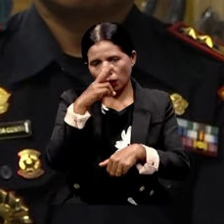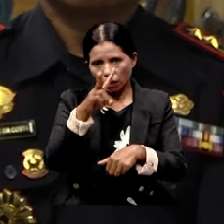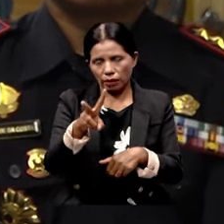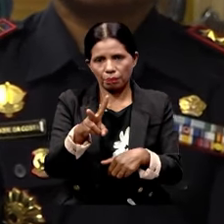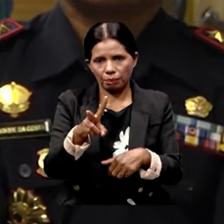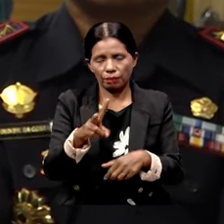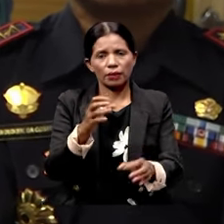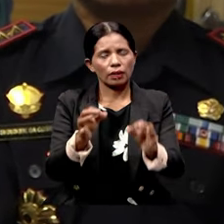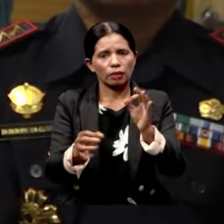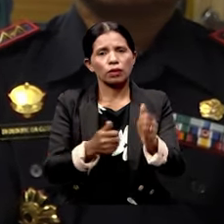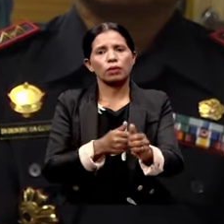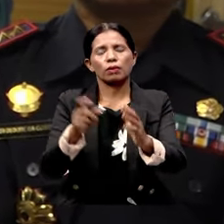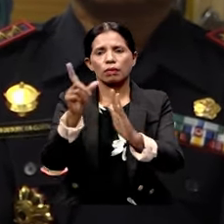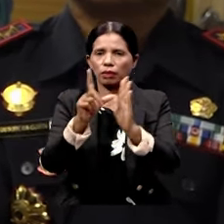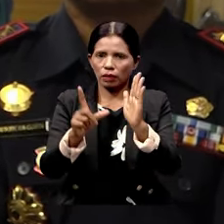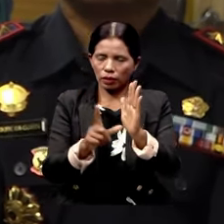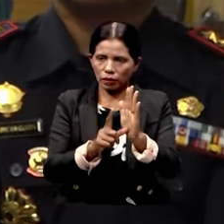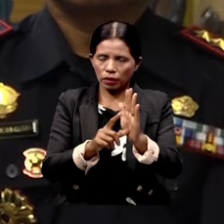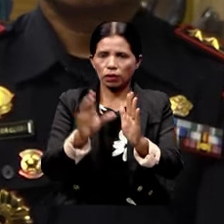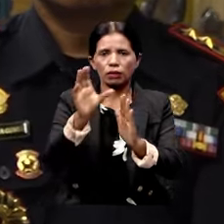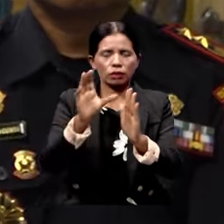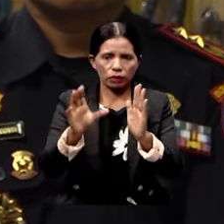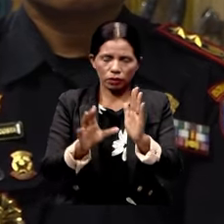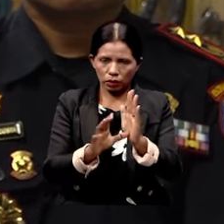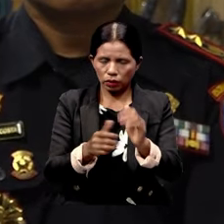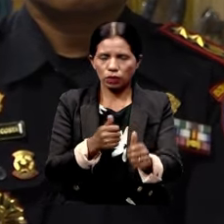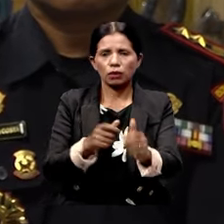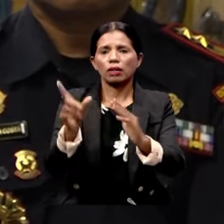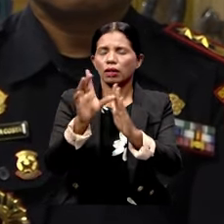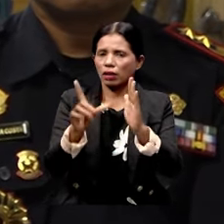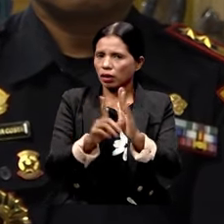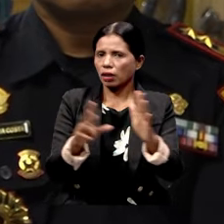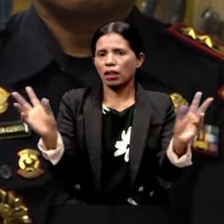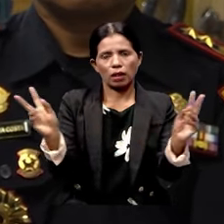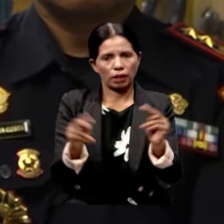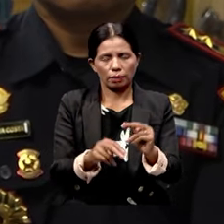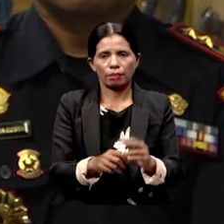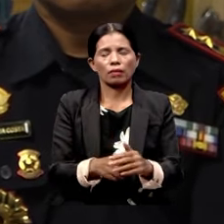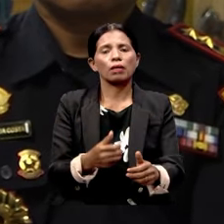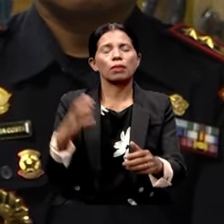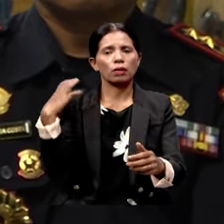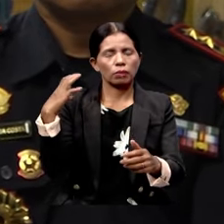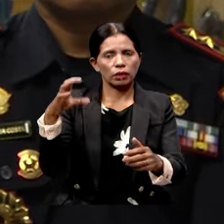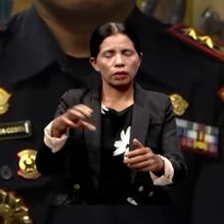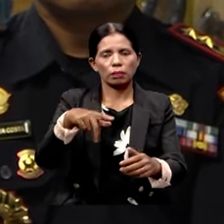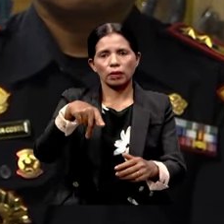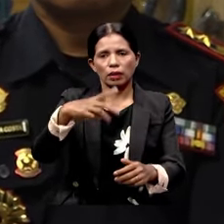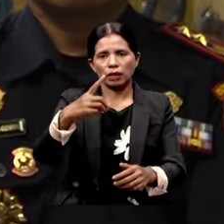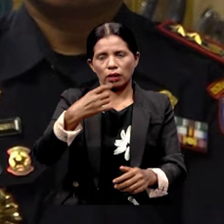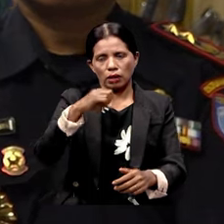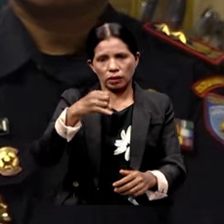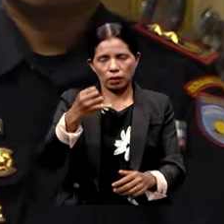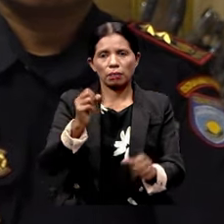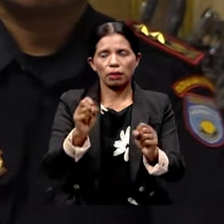niya base legal né konstitusional ga la konstitusional. Iren edit maka kompetensi nampak provedor bela usa.